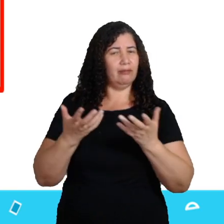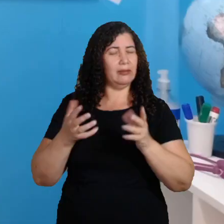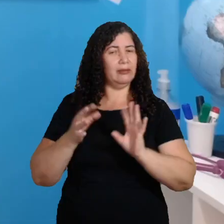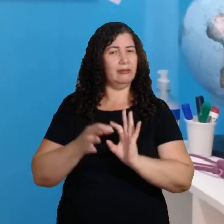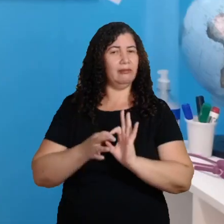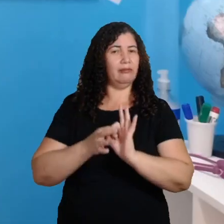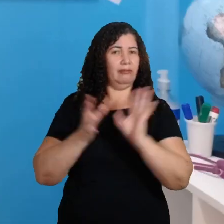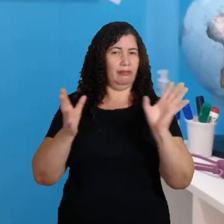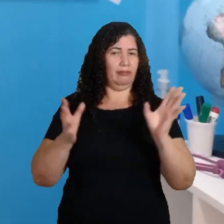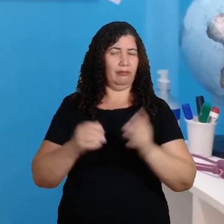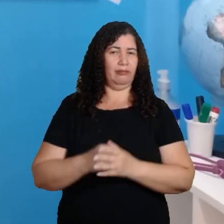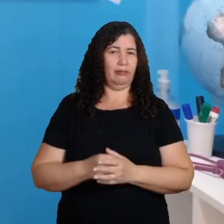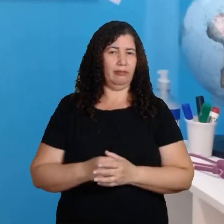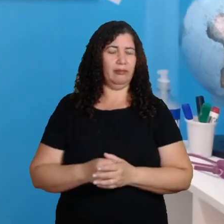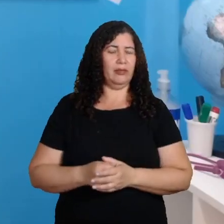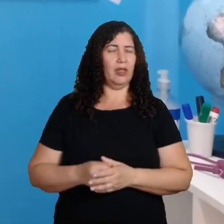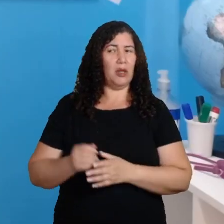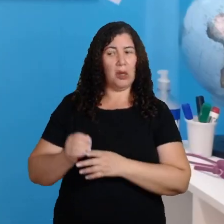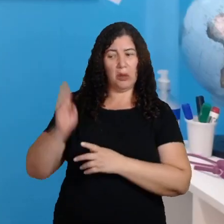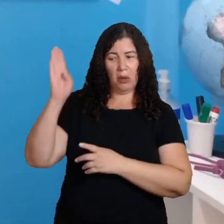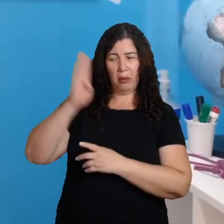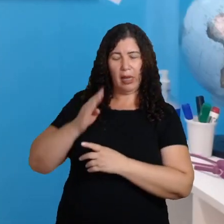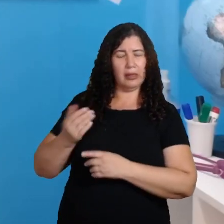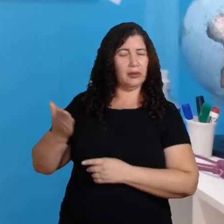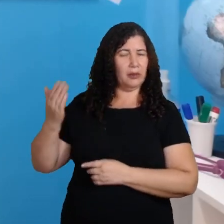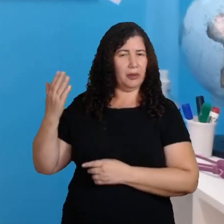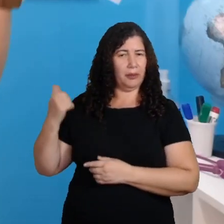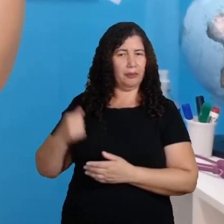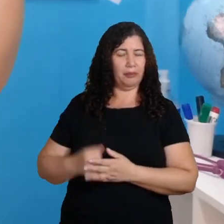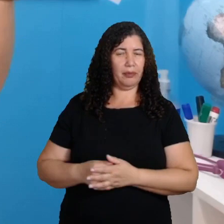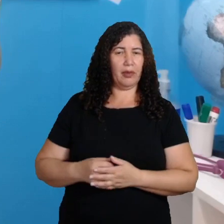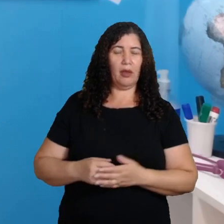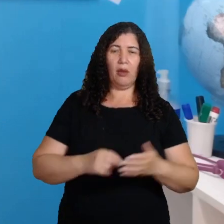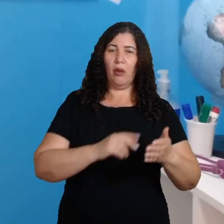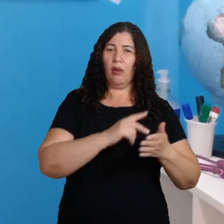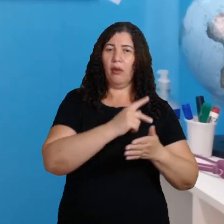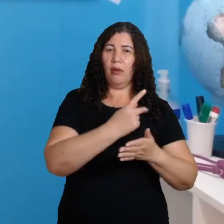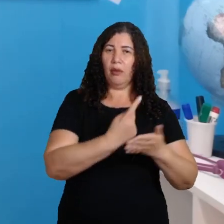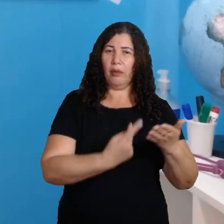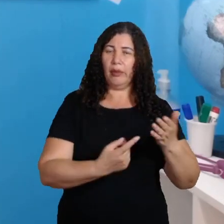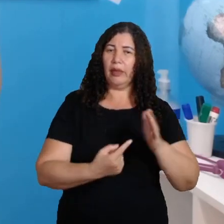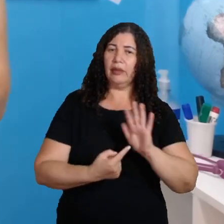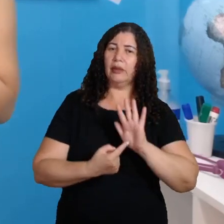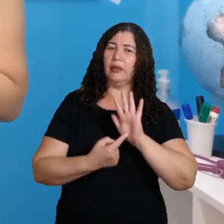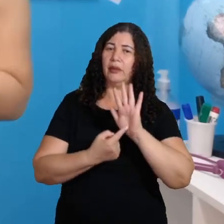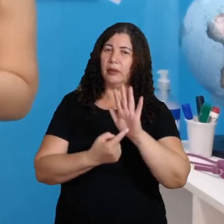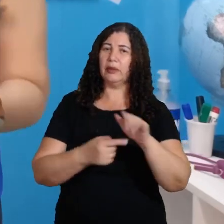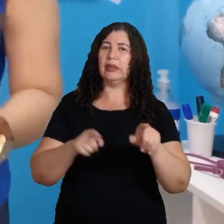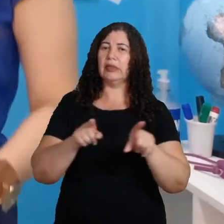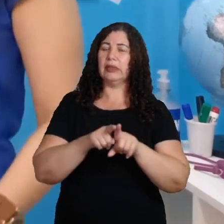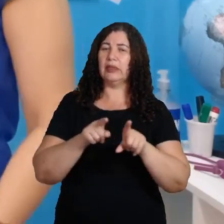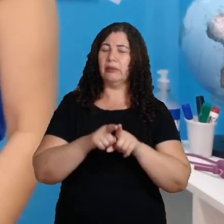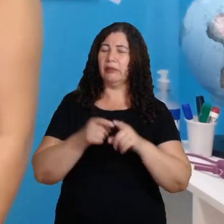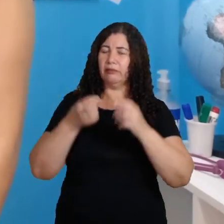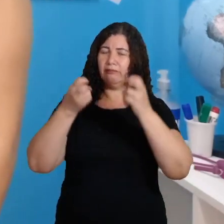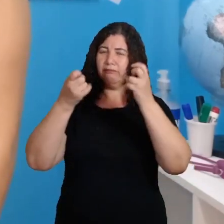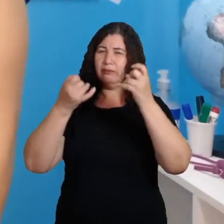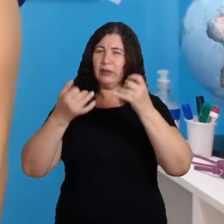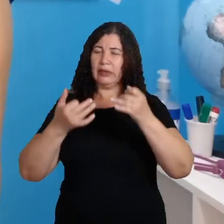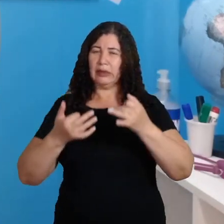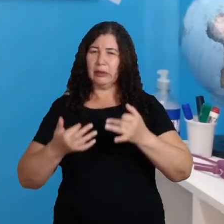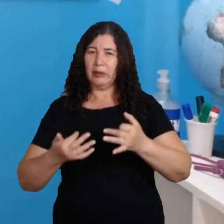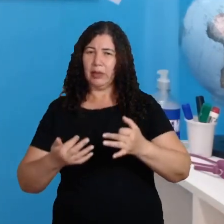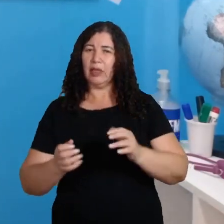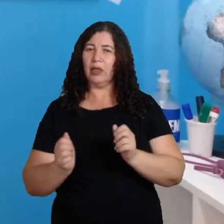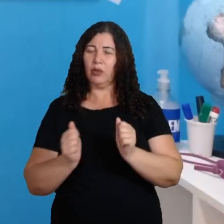colonial. Tudo bem? Então a ideia é essa, apresentar o poema para vocês e ir citando ao